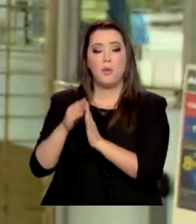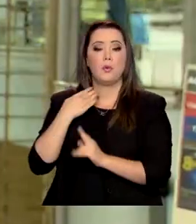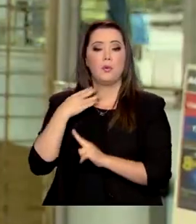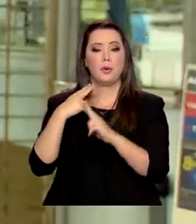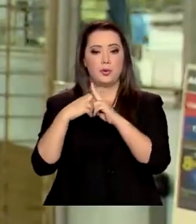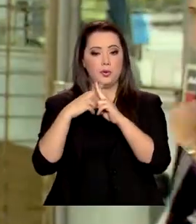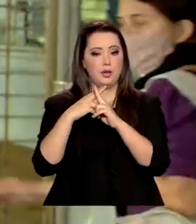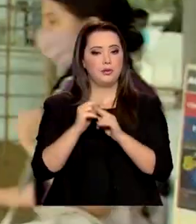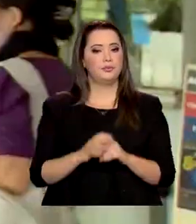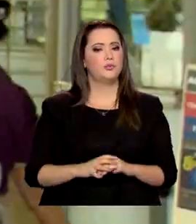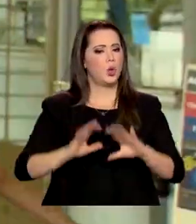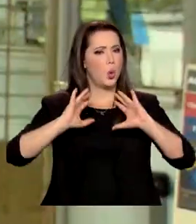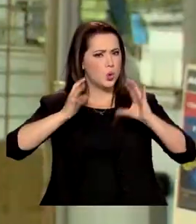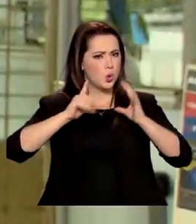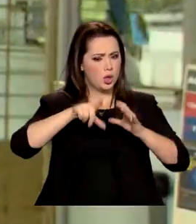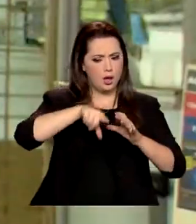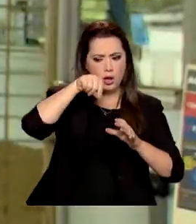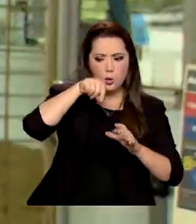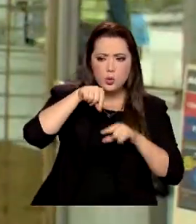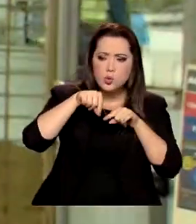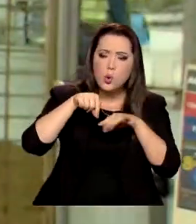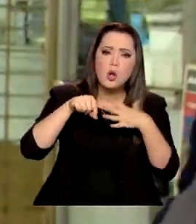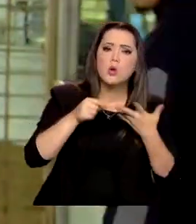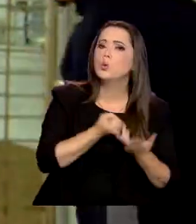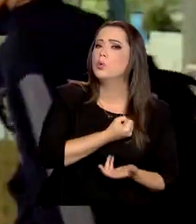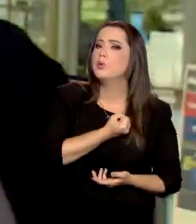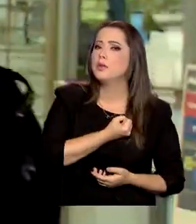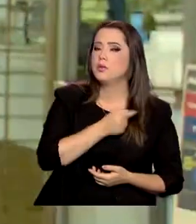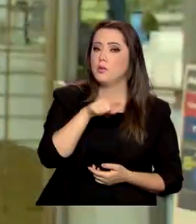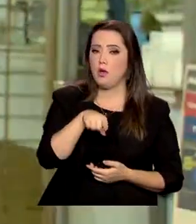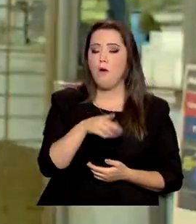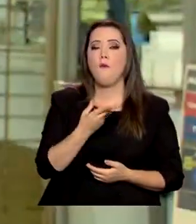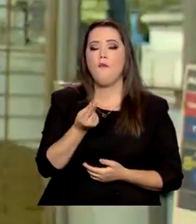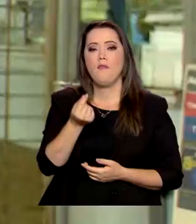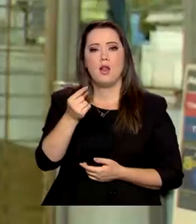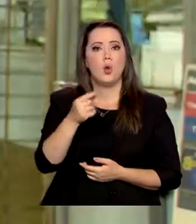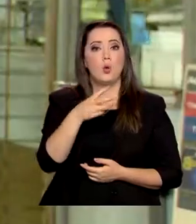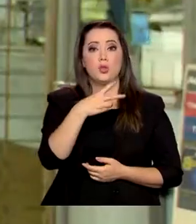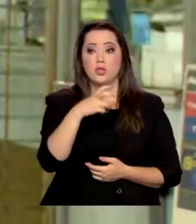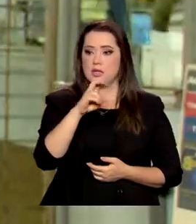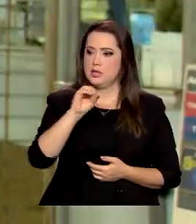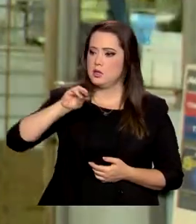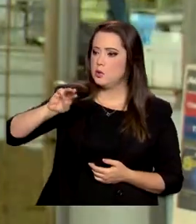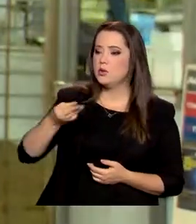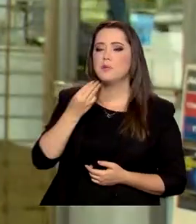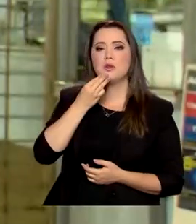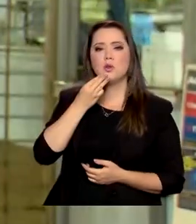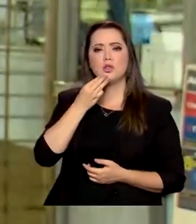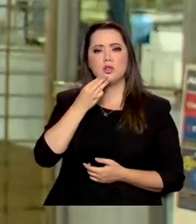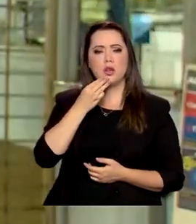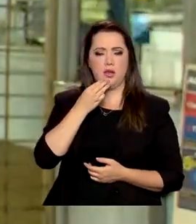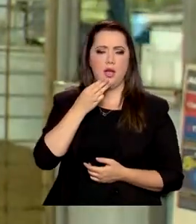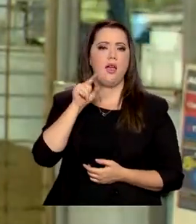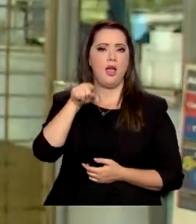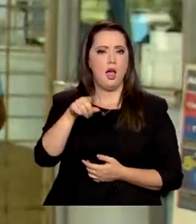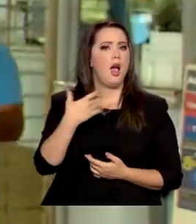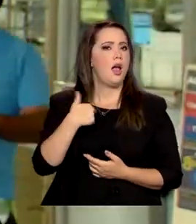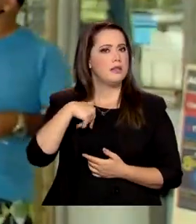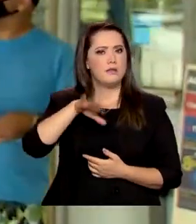Esse sorteio de 350 milhões de reais é um prêmio definitivo e vai sair de qualquer jeito. Se ninguém acertar